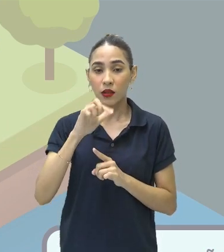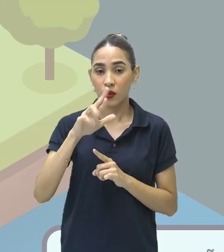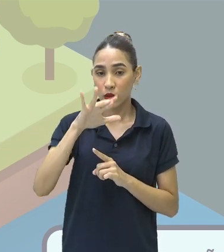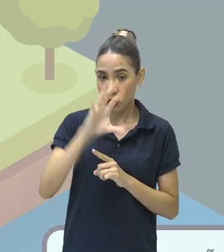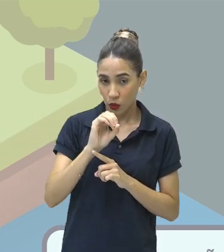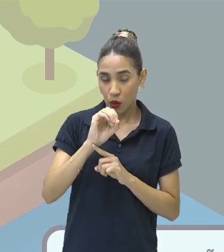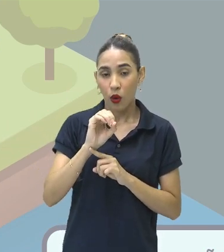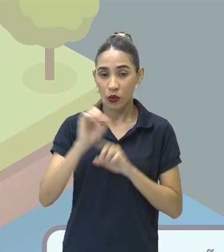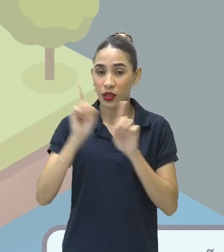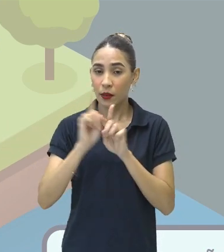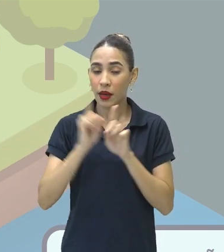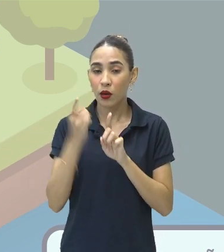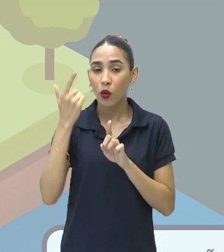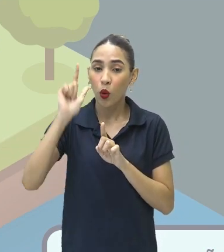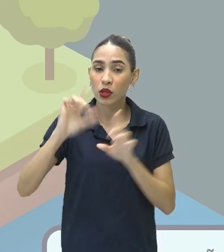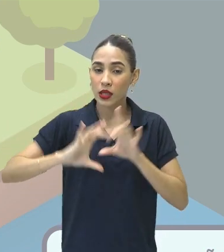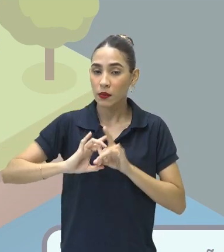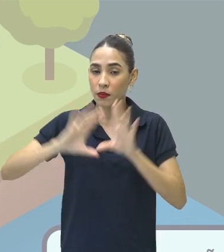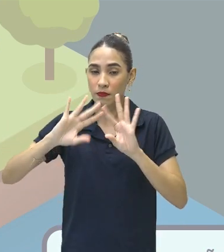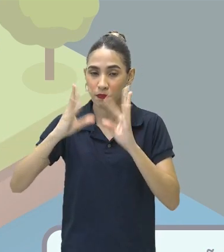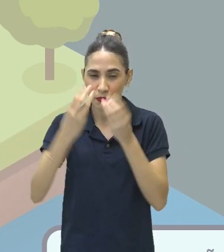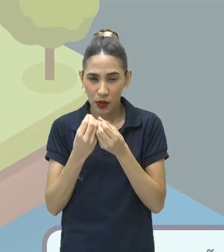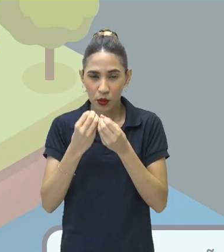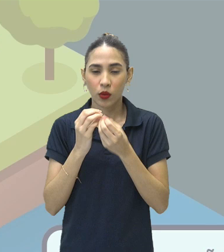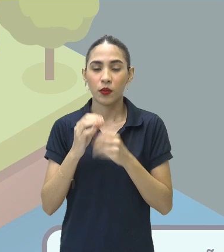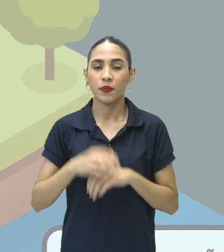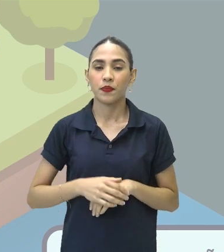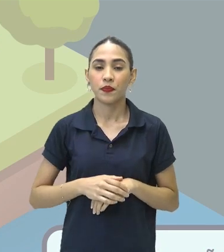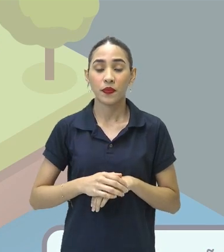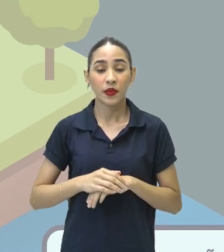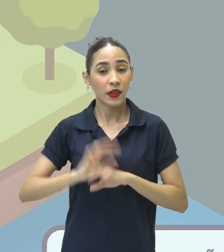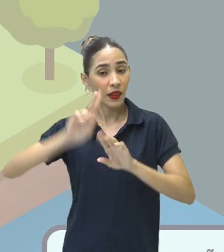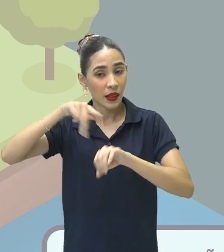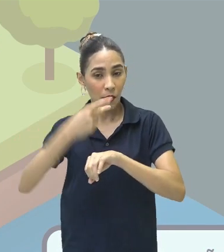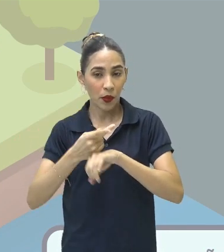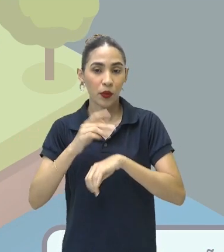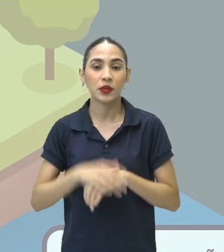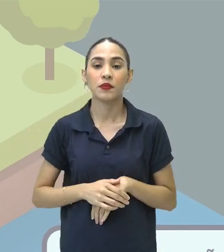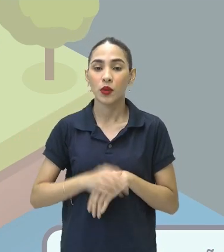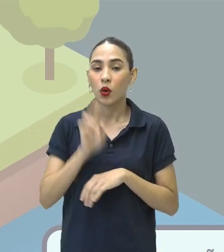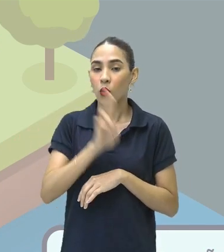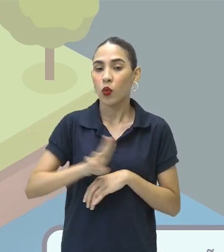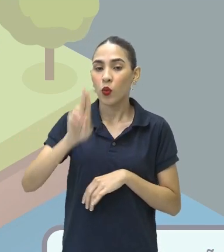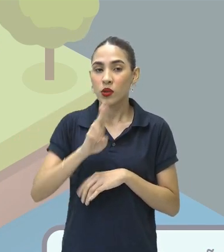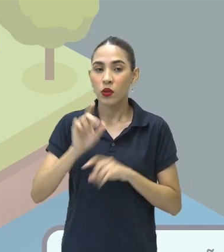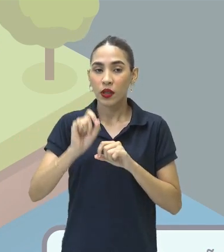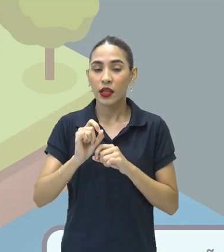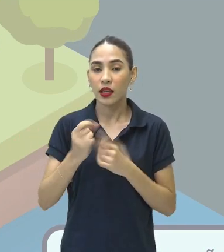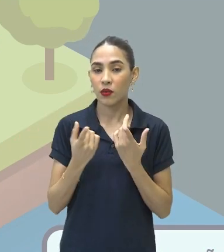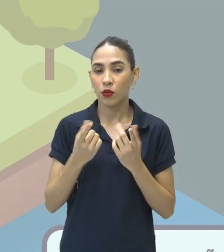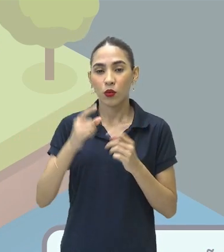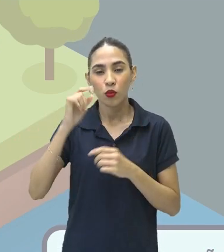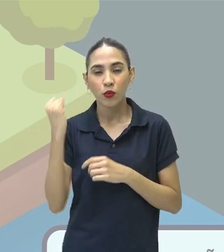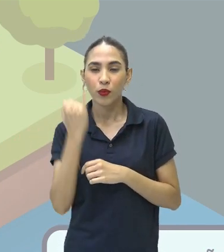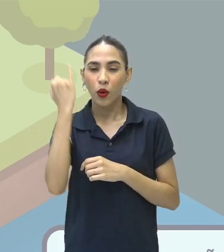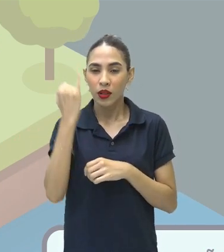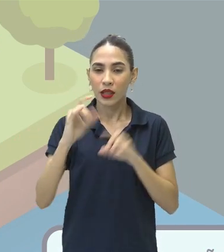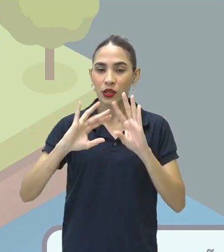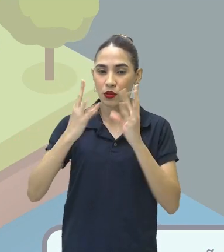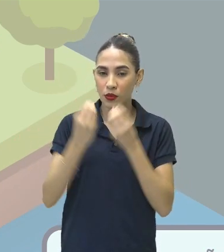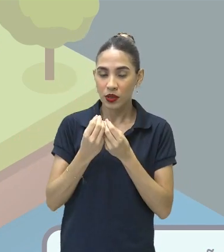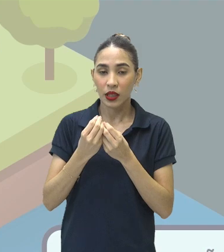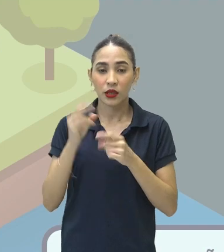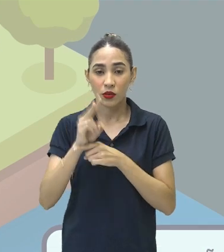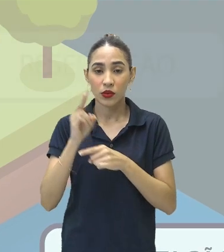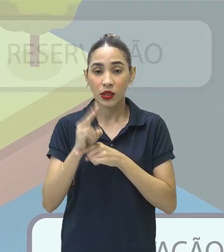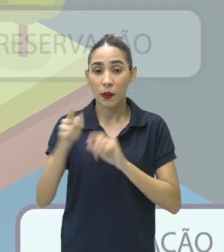ozônio para eliminação dos micro-organismos. Por fim, aplica-se flúor, elemento importante na prevenção de cáries